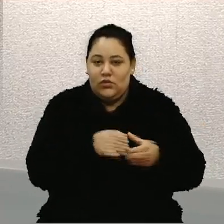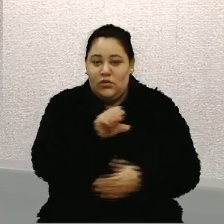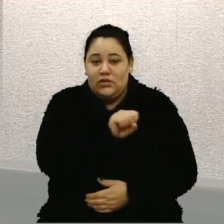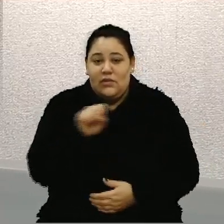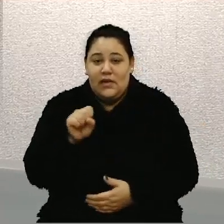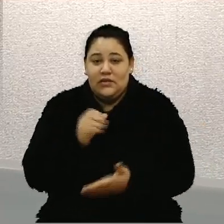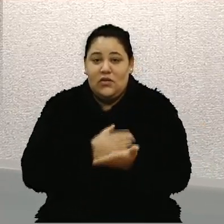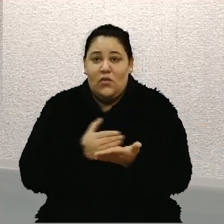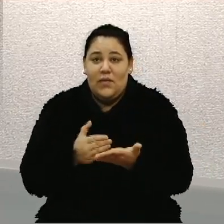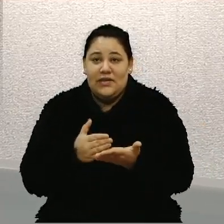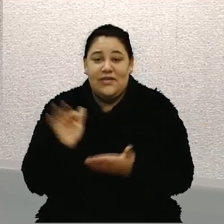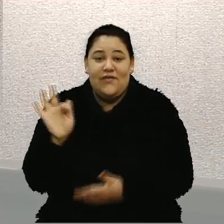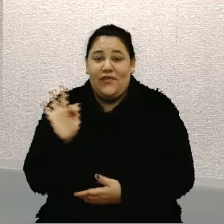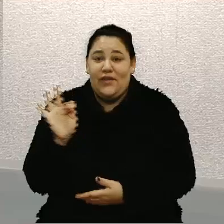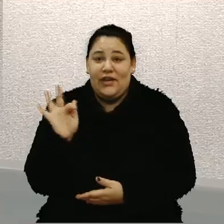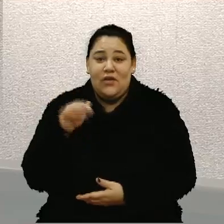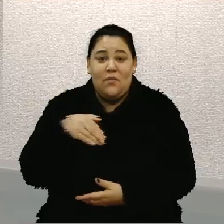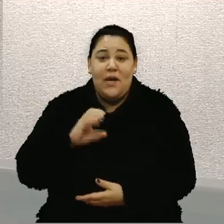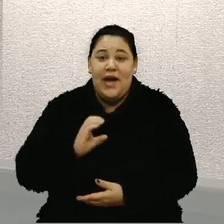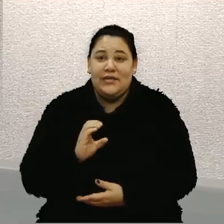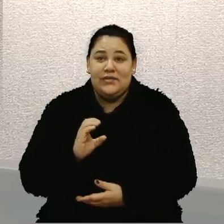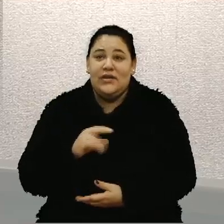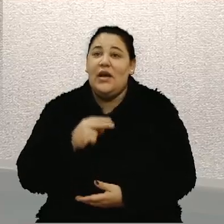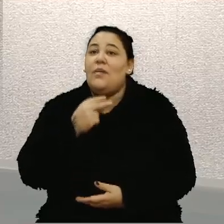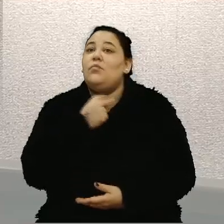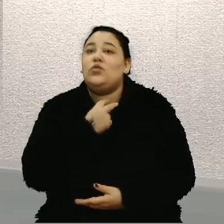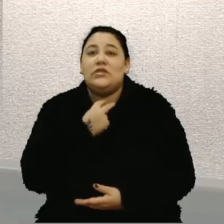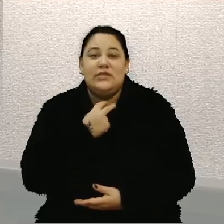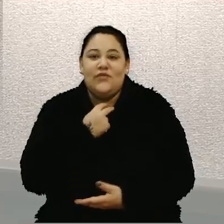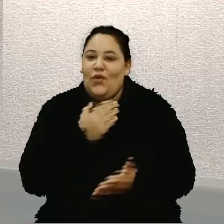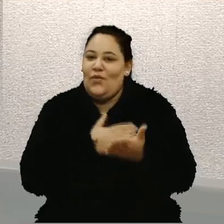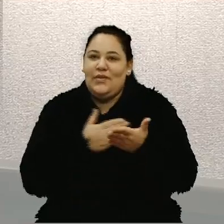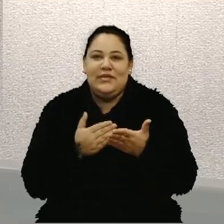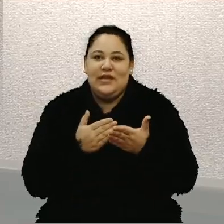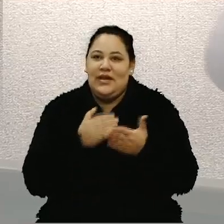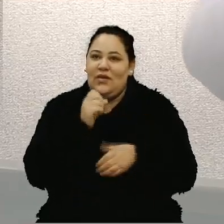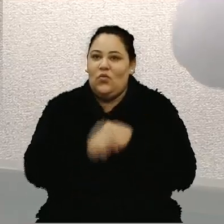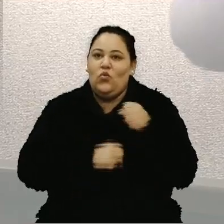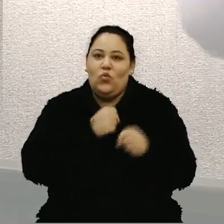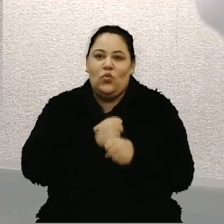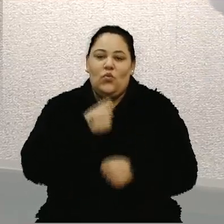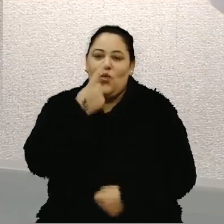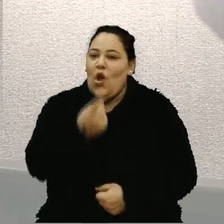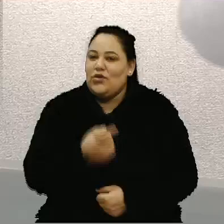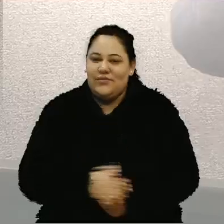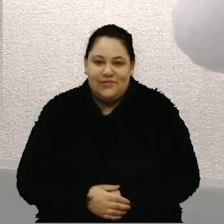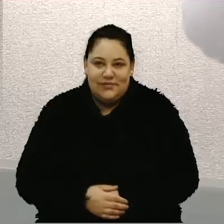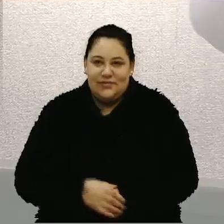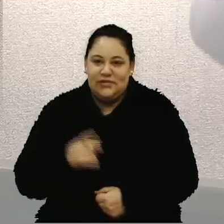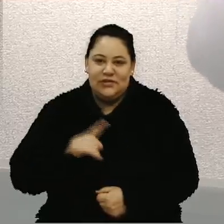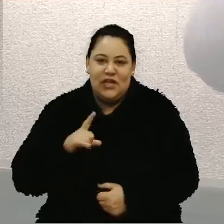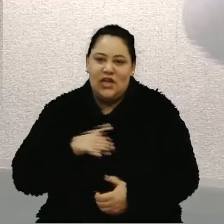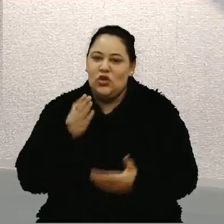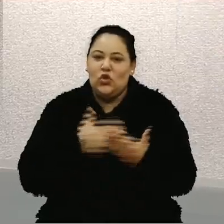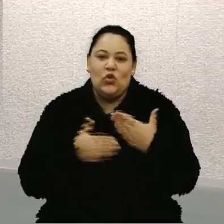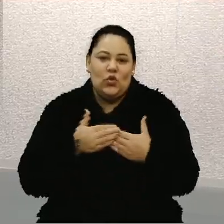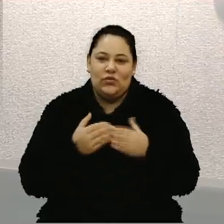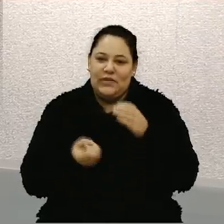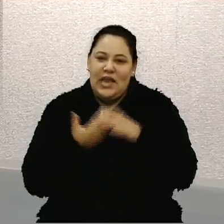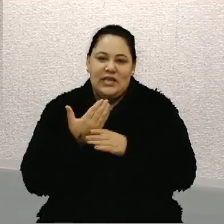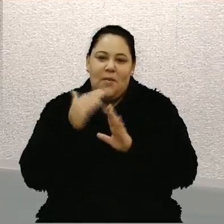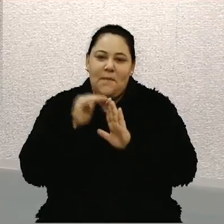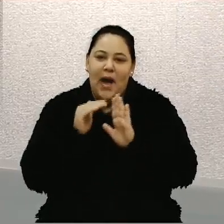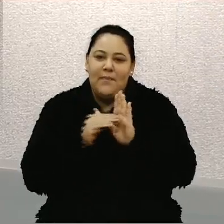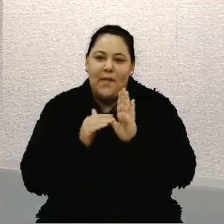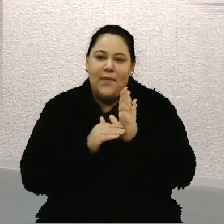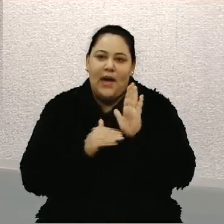sempre em fevereiro ou março, então é impossível começar agora, início do ano que vem. Tem toda uma série de processos. Pode ser que aconteça, é que nem